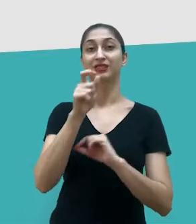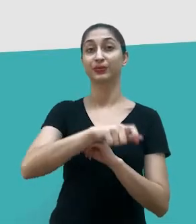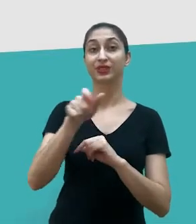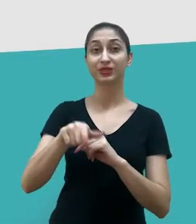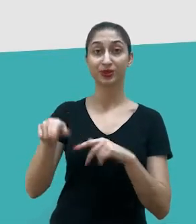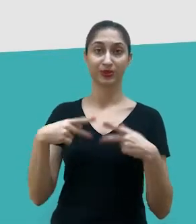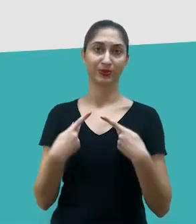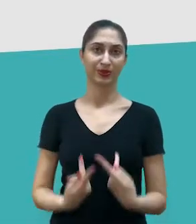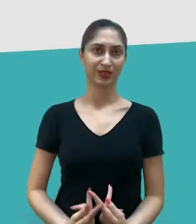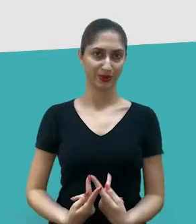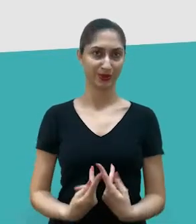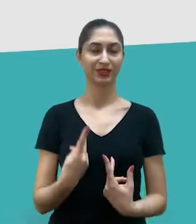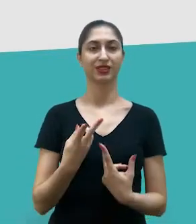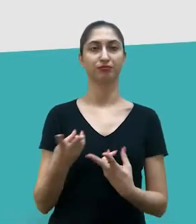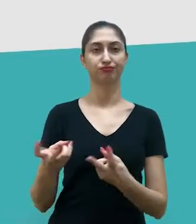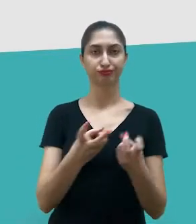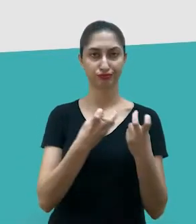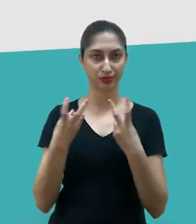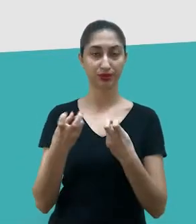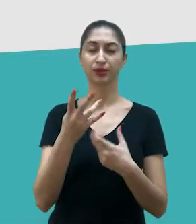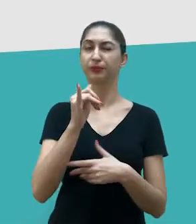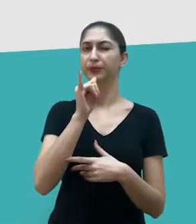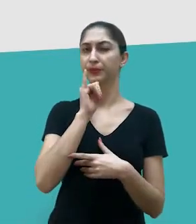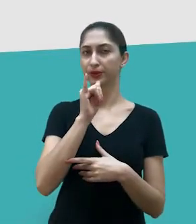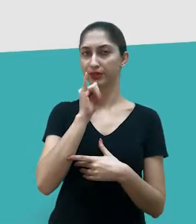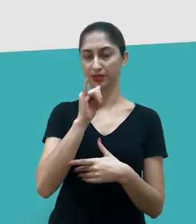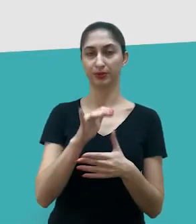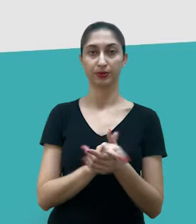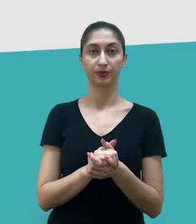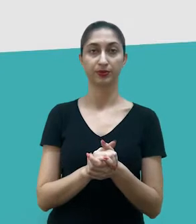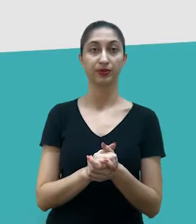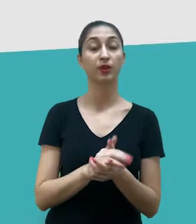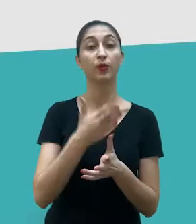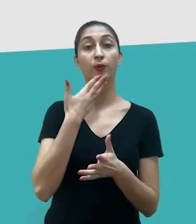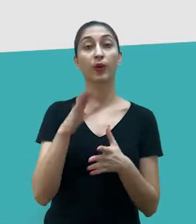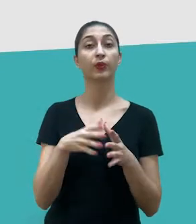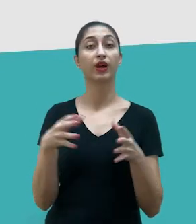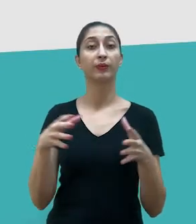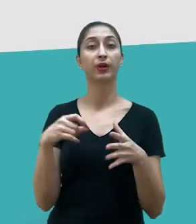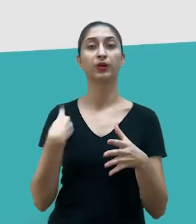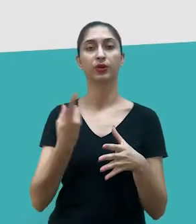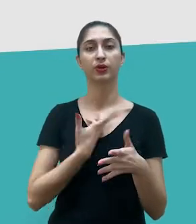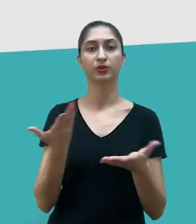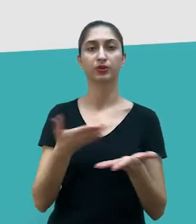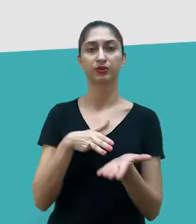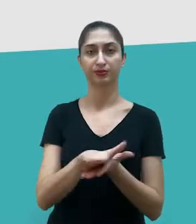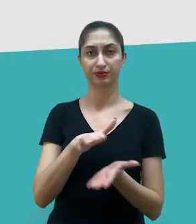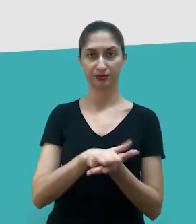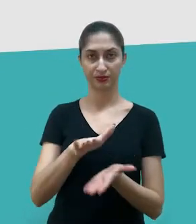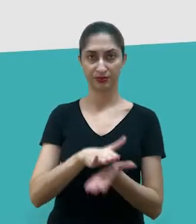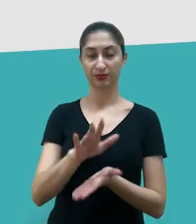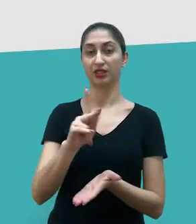obra humana. Só para a gente ter ideia, não é? Qual o tamanho do nosso desperdício hoje? A Fundação